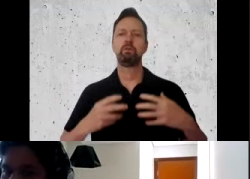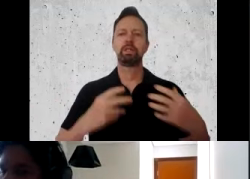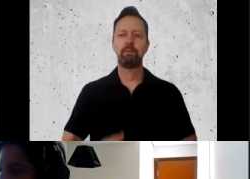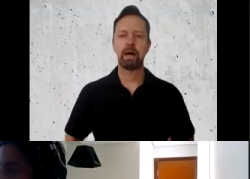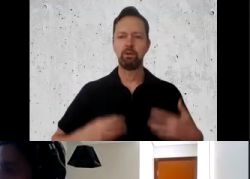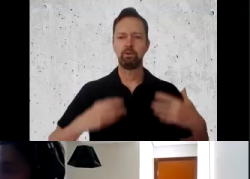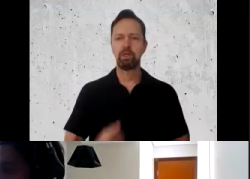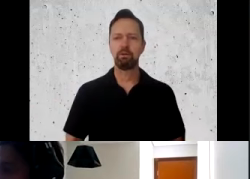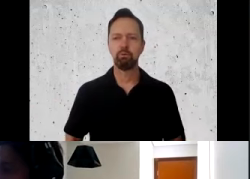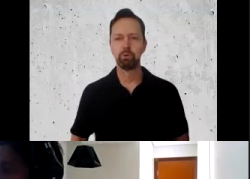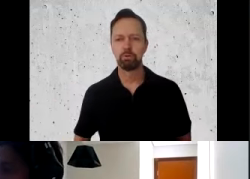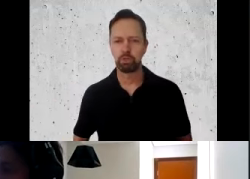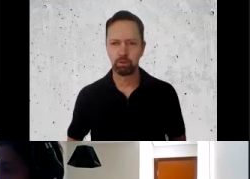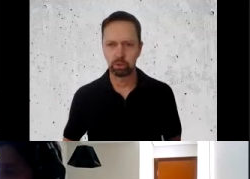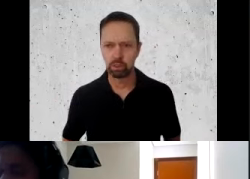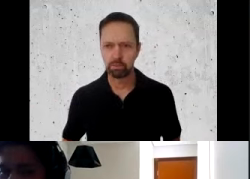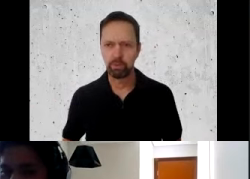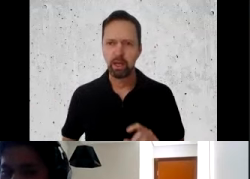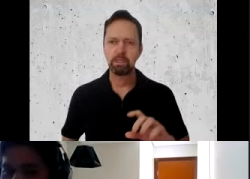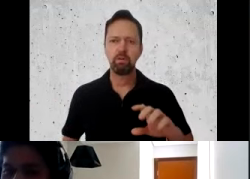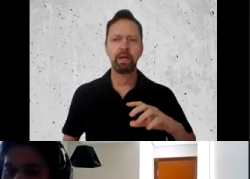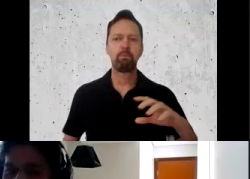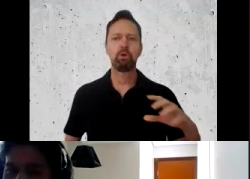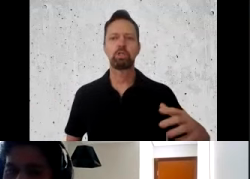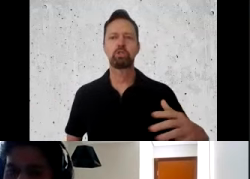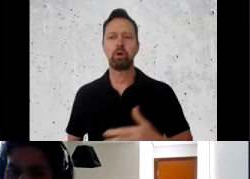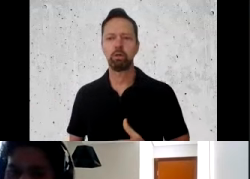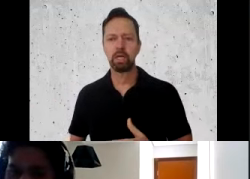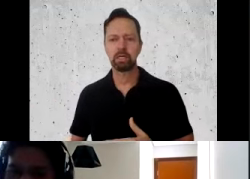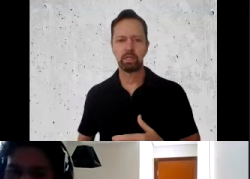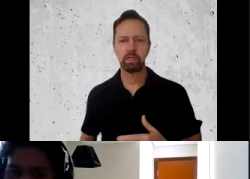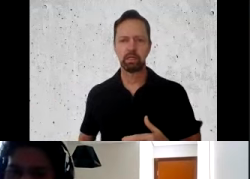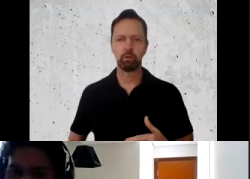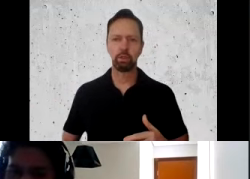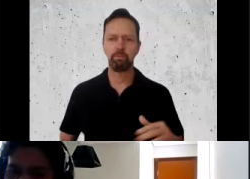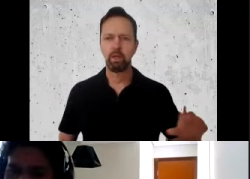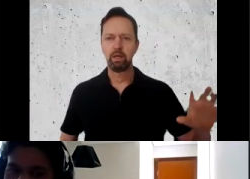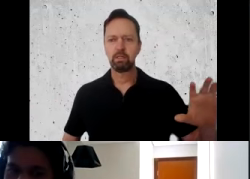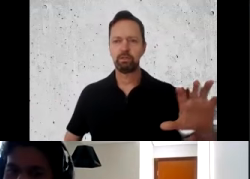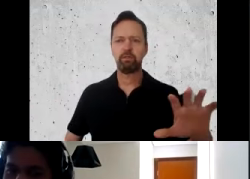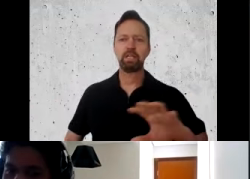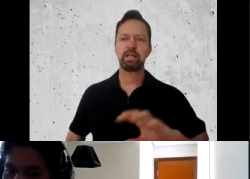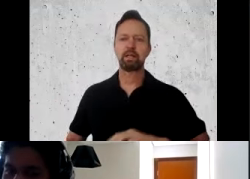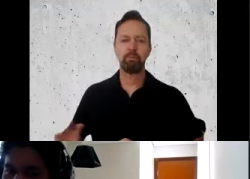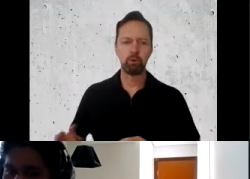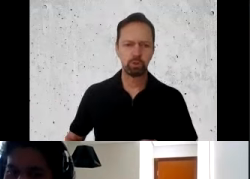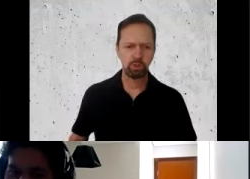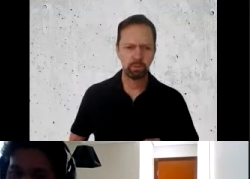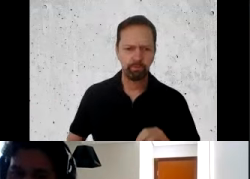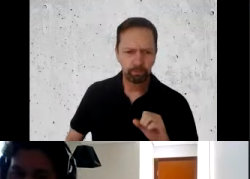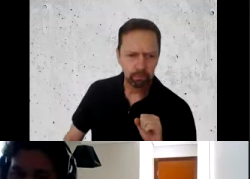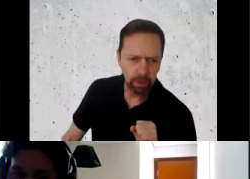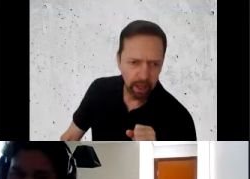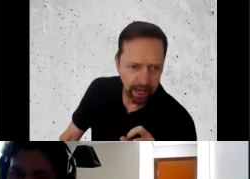instituições vendo trabalhos que usam instituições. Mas eu vou pegar um pouquinho o histórico dessa literatura, de diferentes